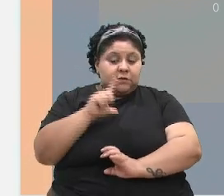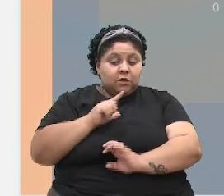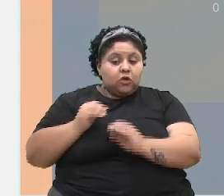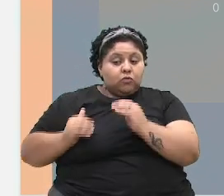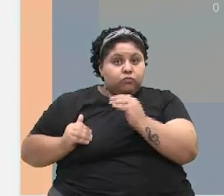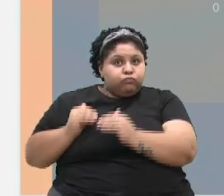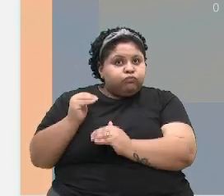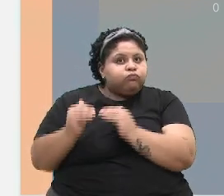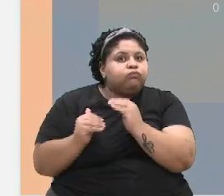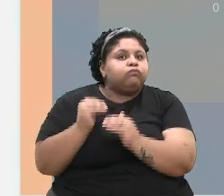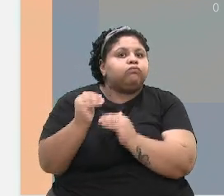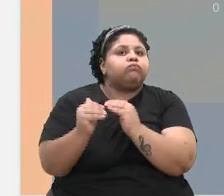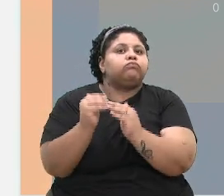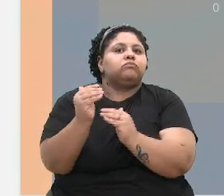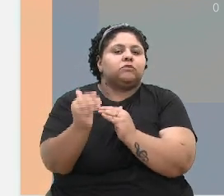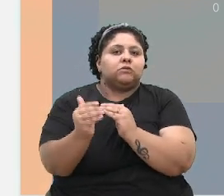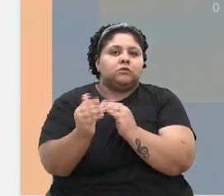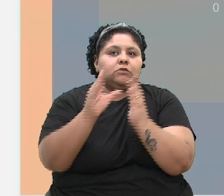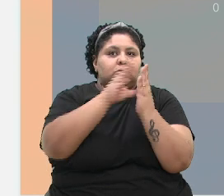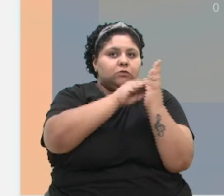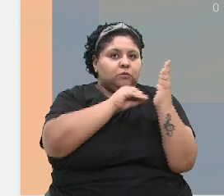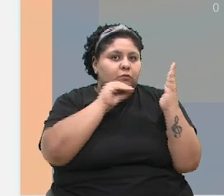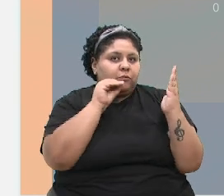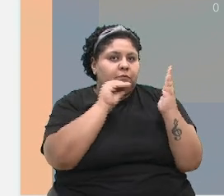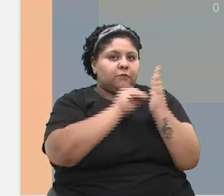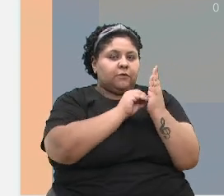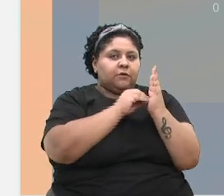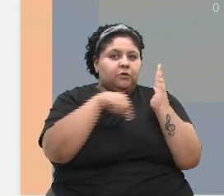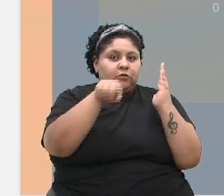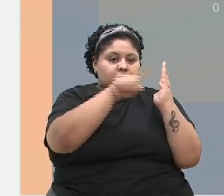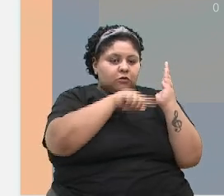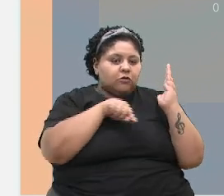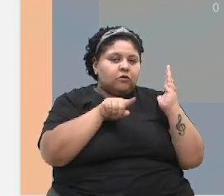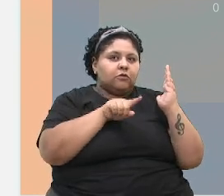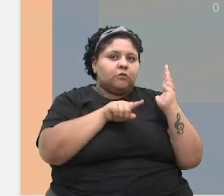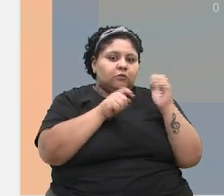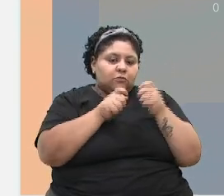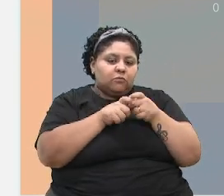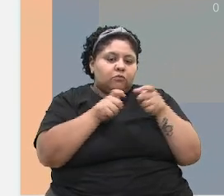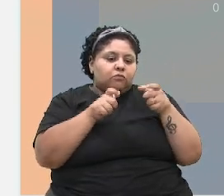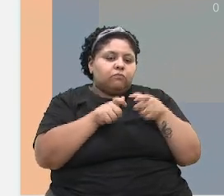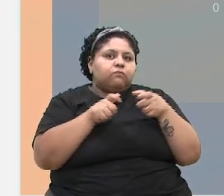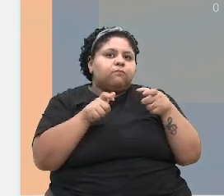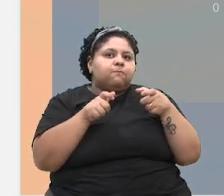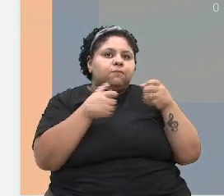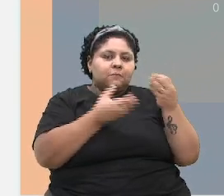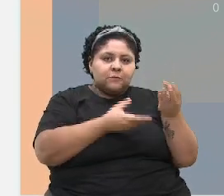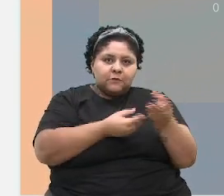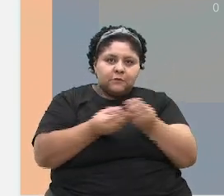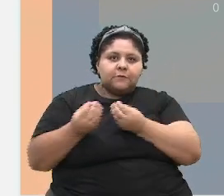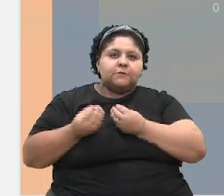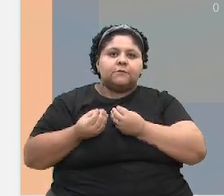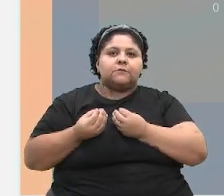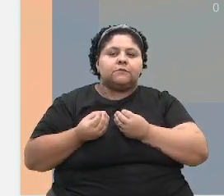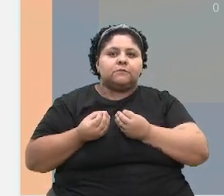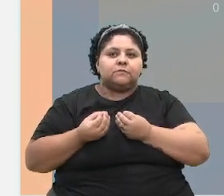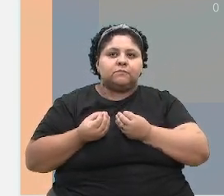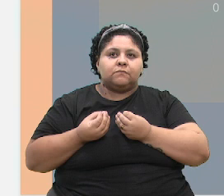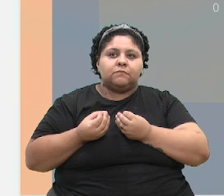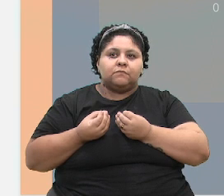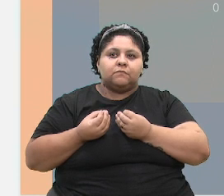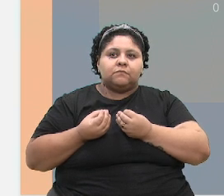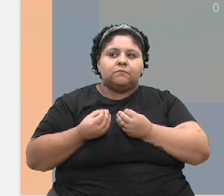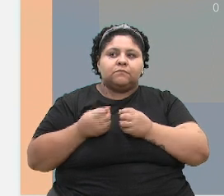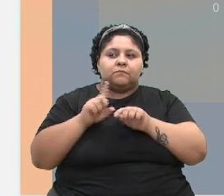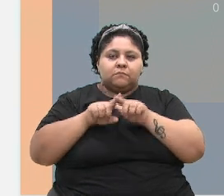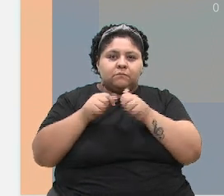progressão geométrica por um modelo econométrico, onde nós vamos aumentar muito o cenário de